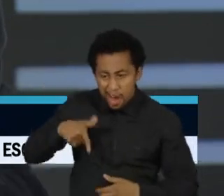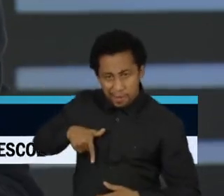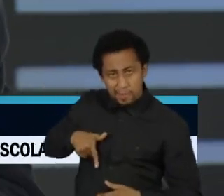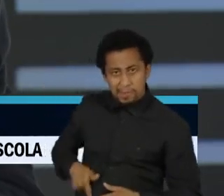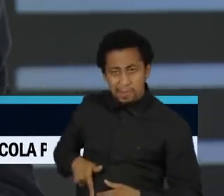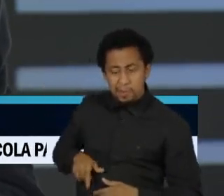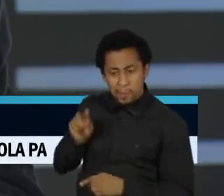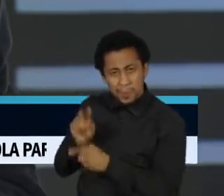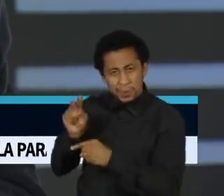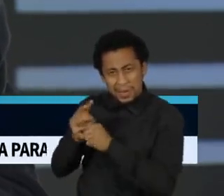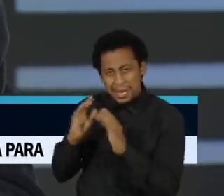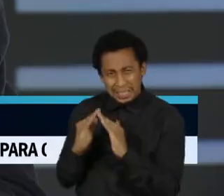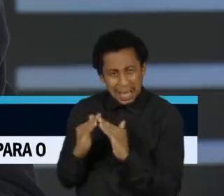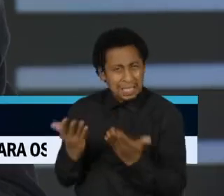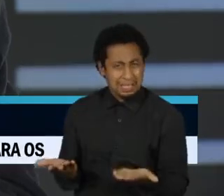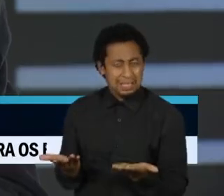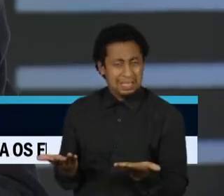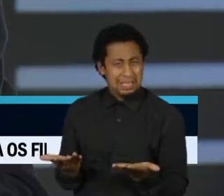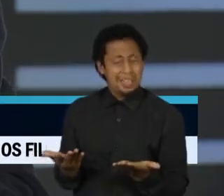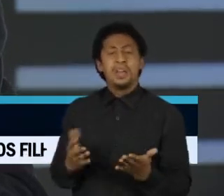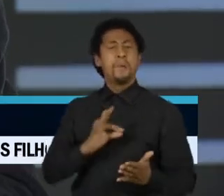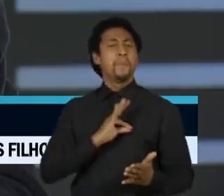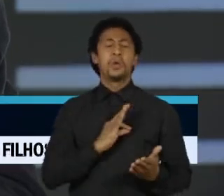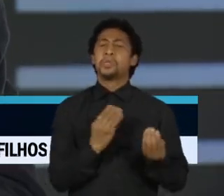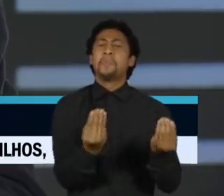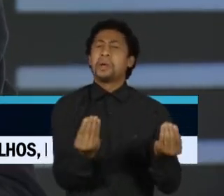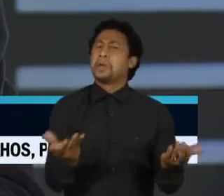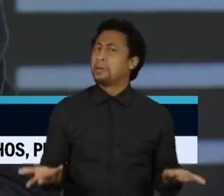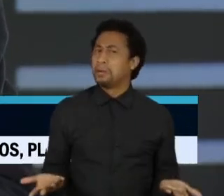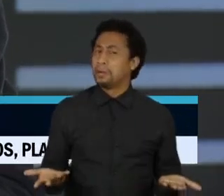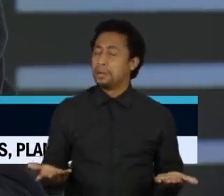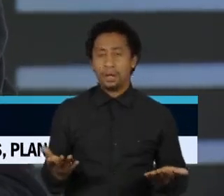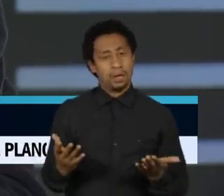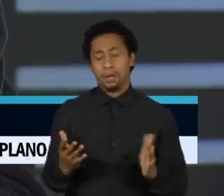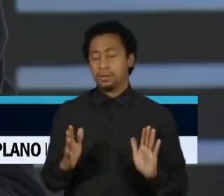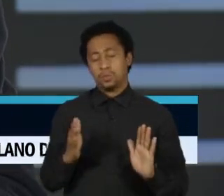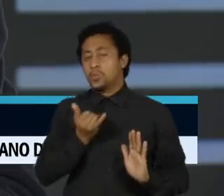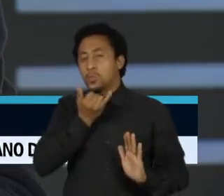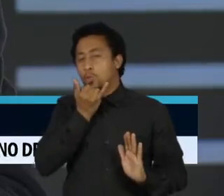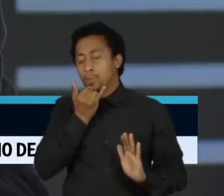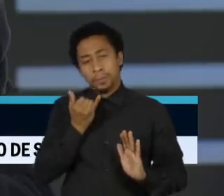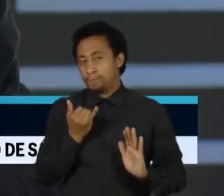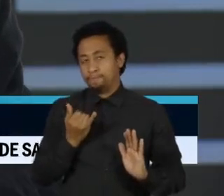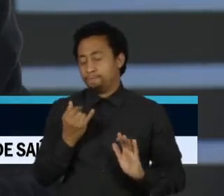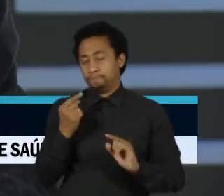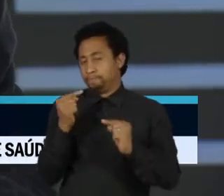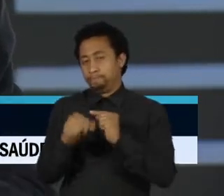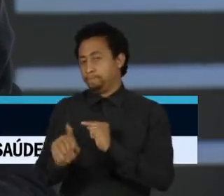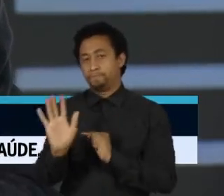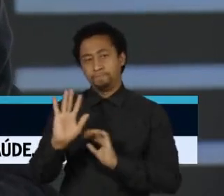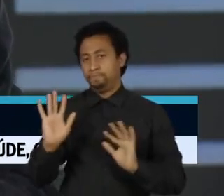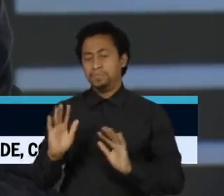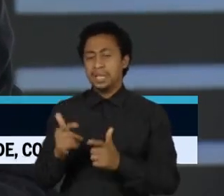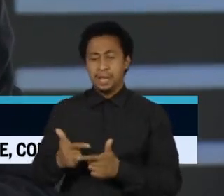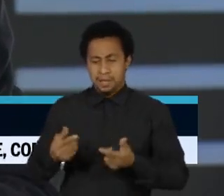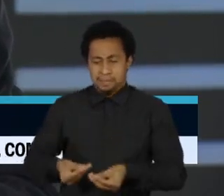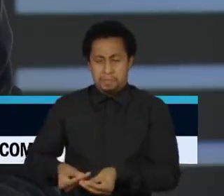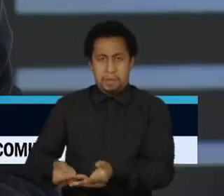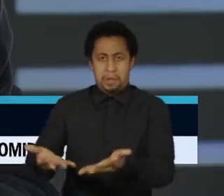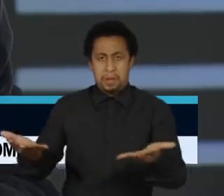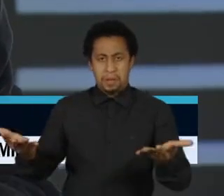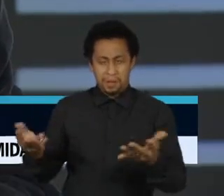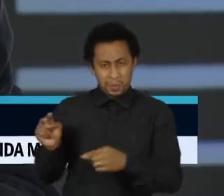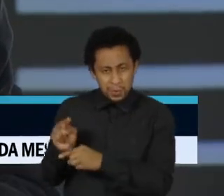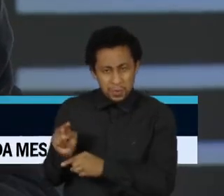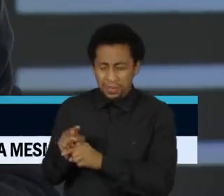e o poder público. Para que serve? Então, na verdade, não se justifica essa... E não se justifica que o